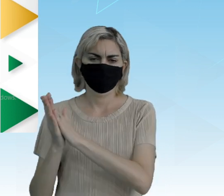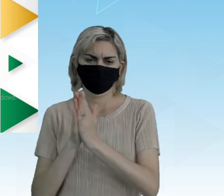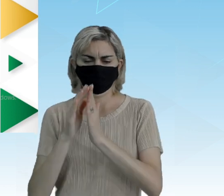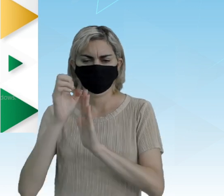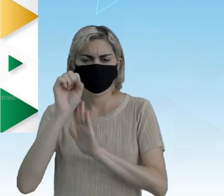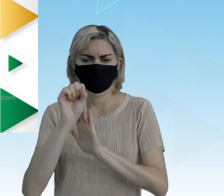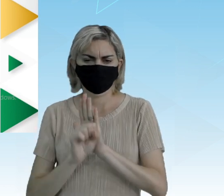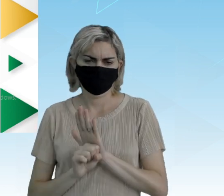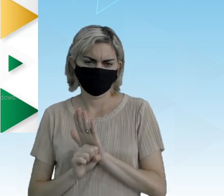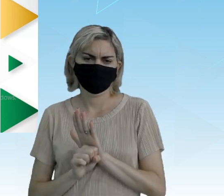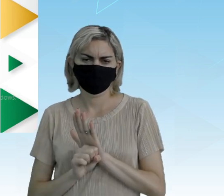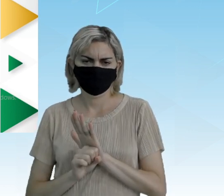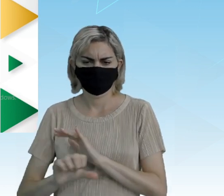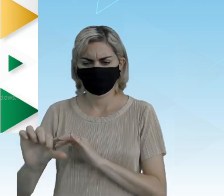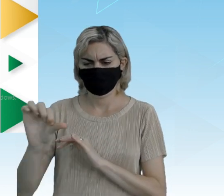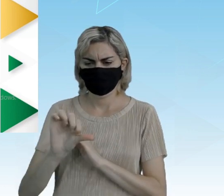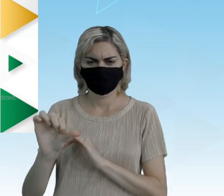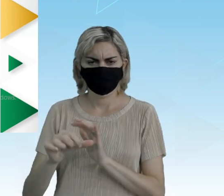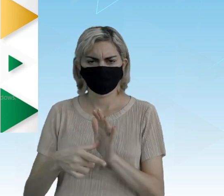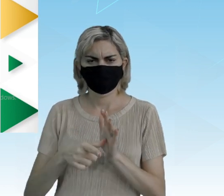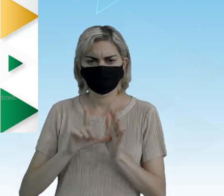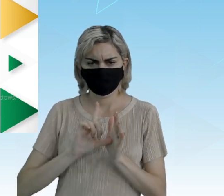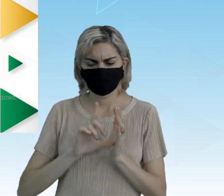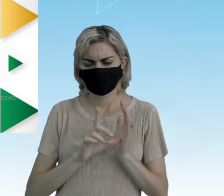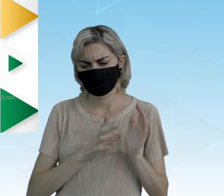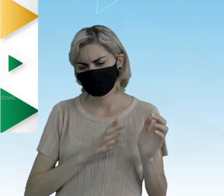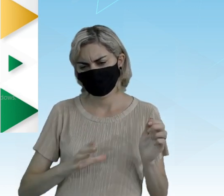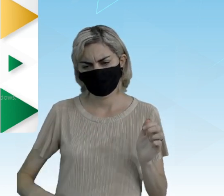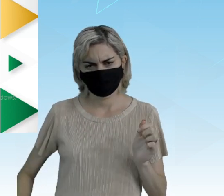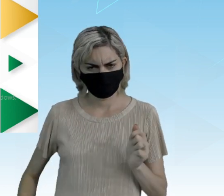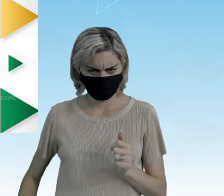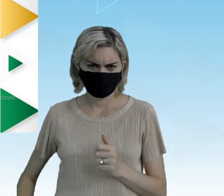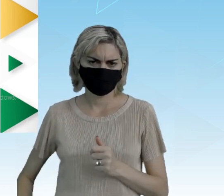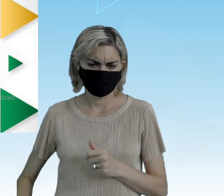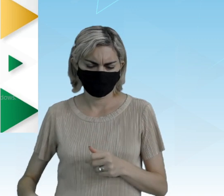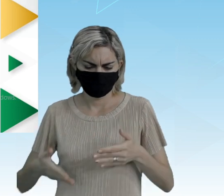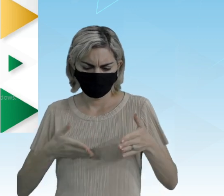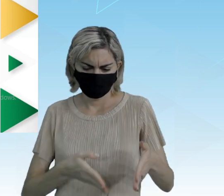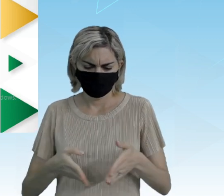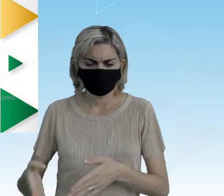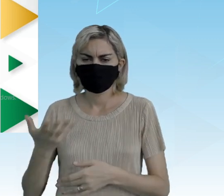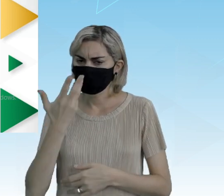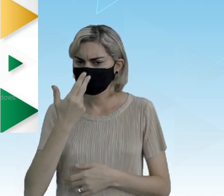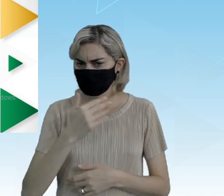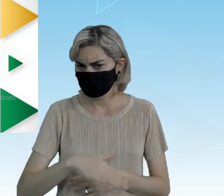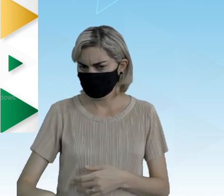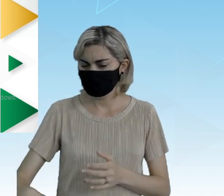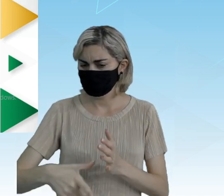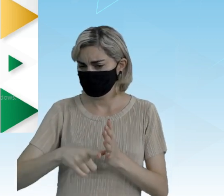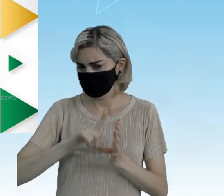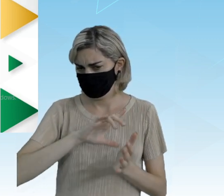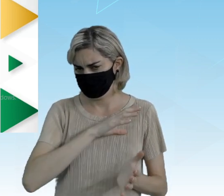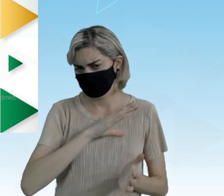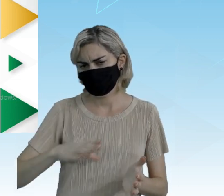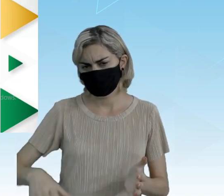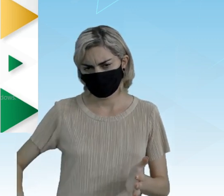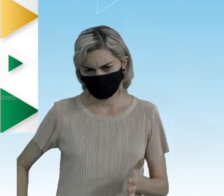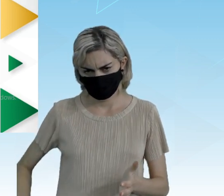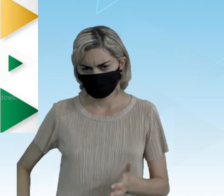século 9 antes de Cristo em túmulos de crianças, ou seja, antes de Cristo,